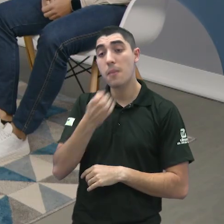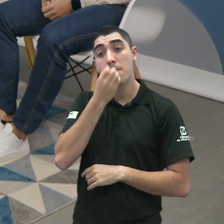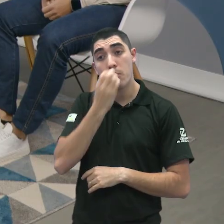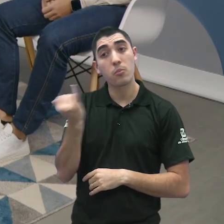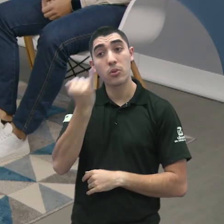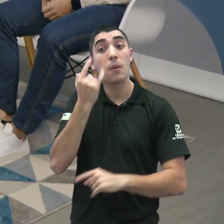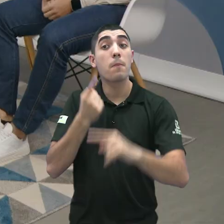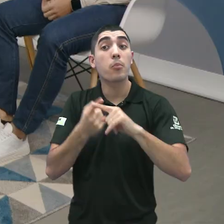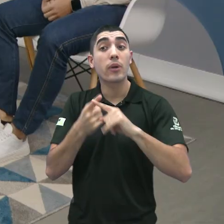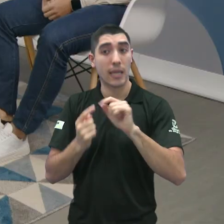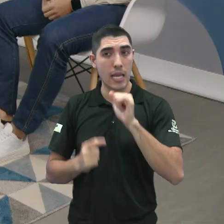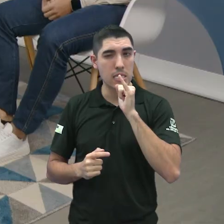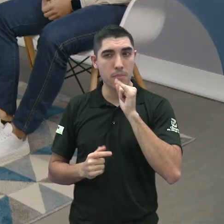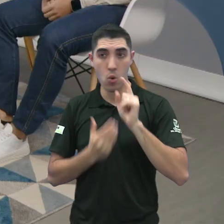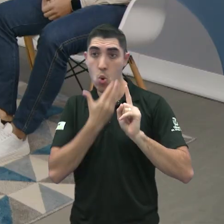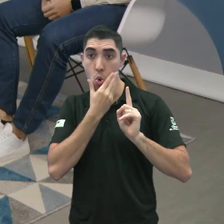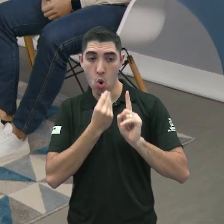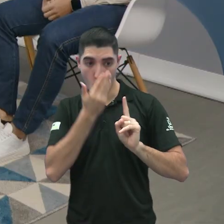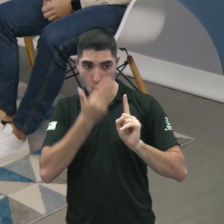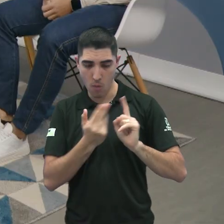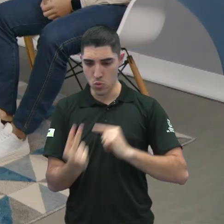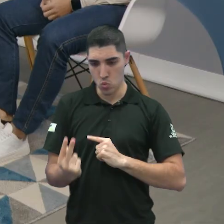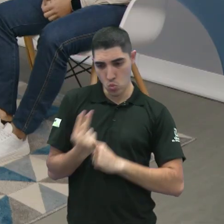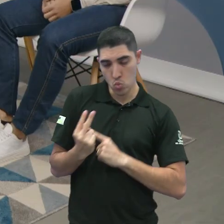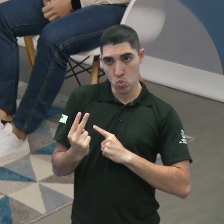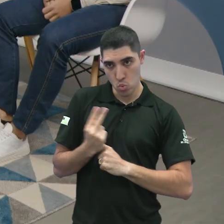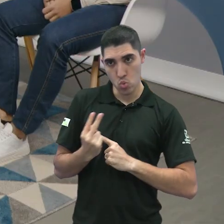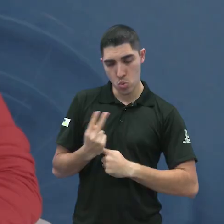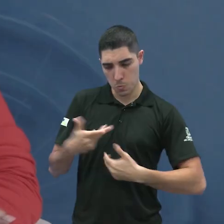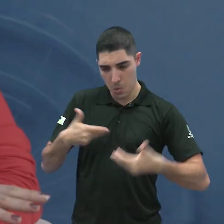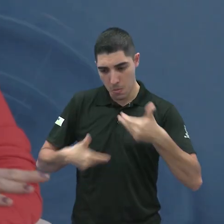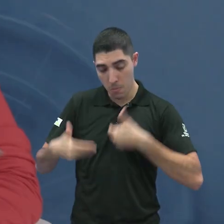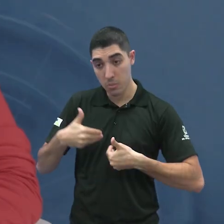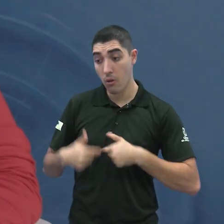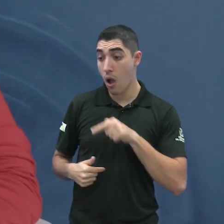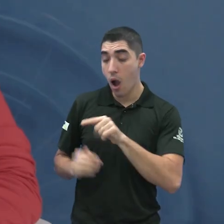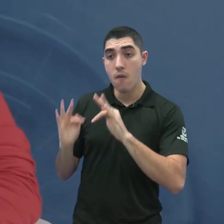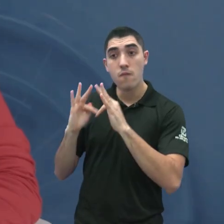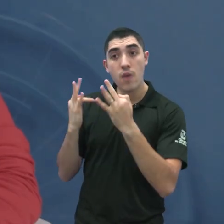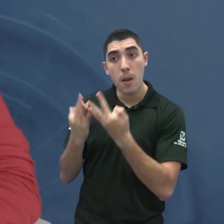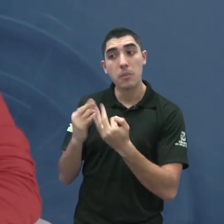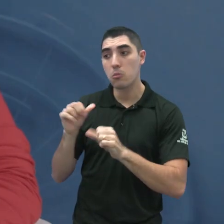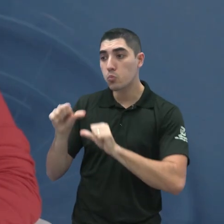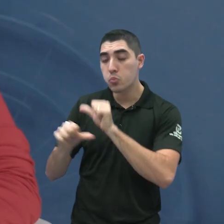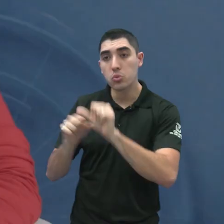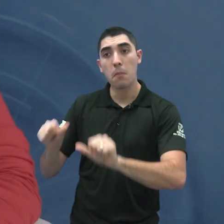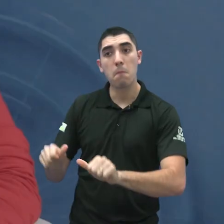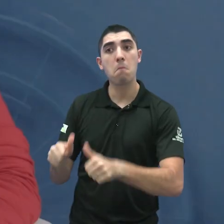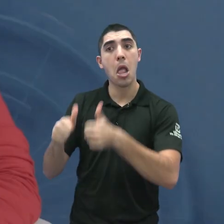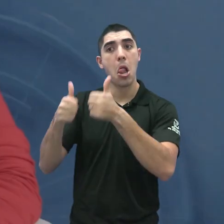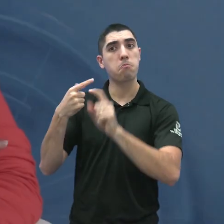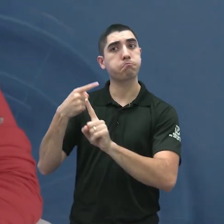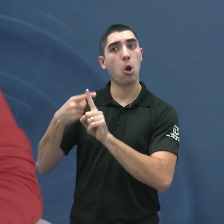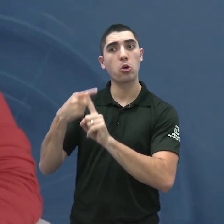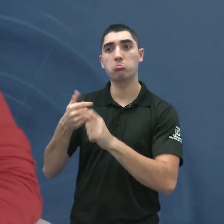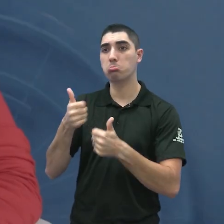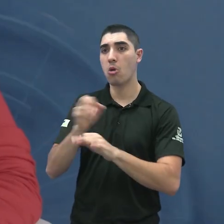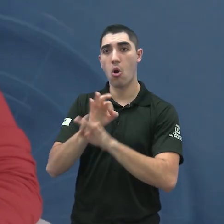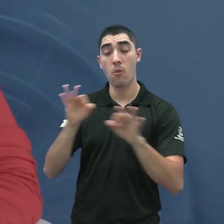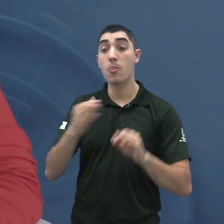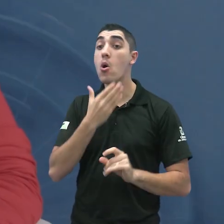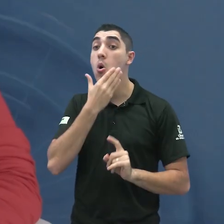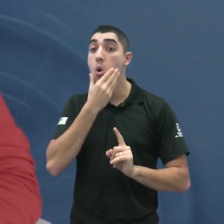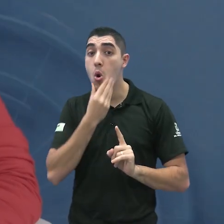é muito interessante, porque quando o homem ele se cuida, todinha a estrutura familiar se altera de forma